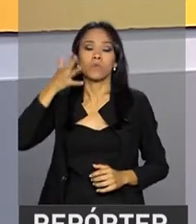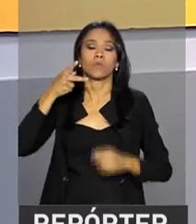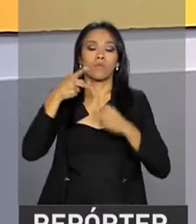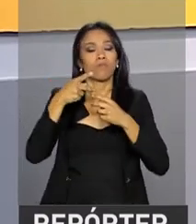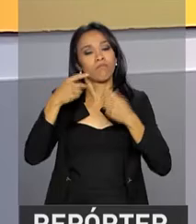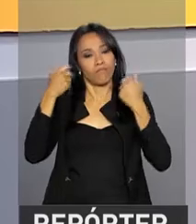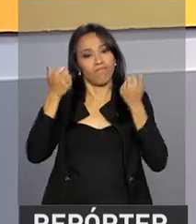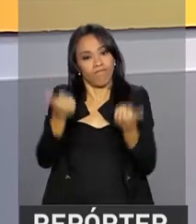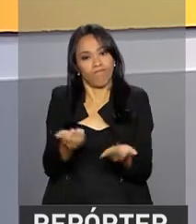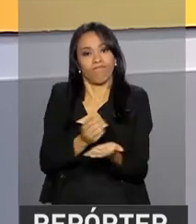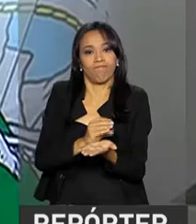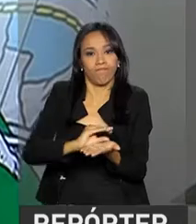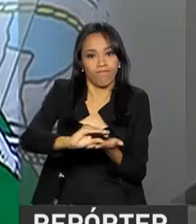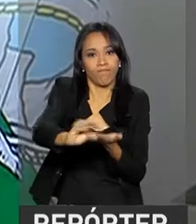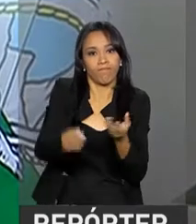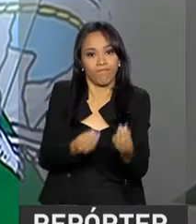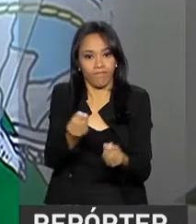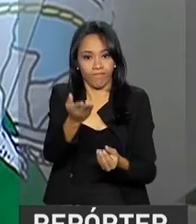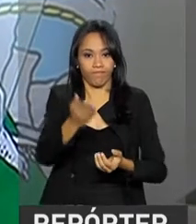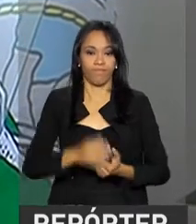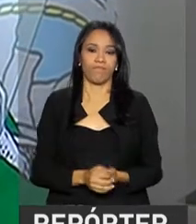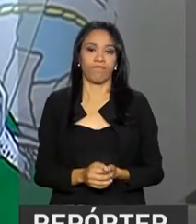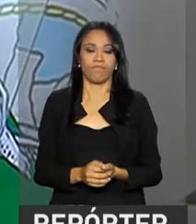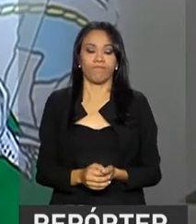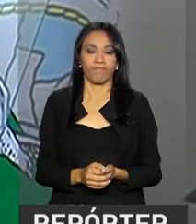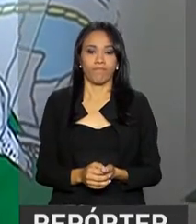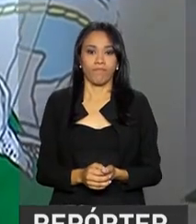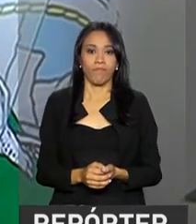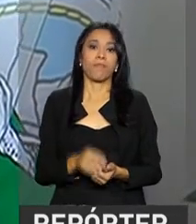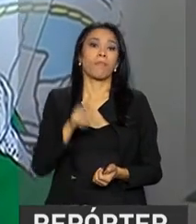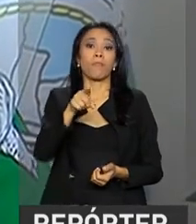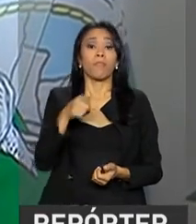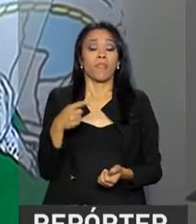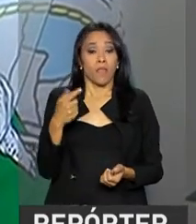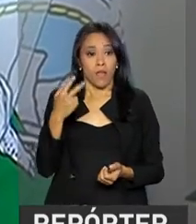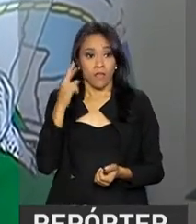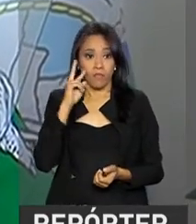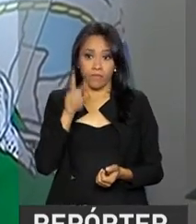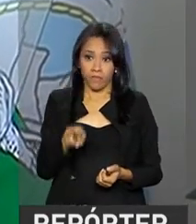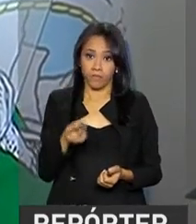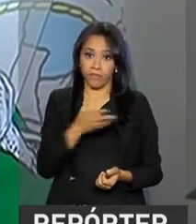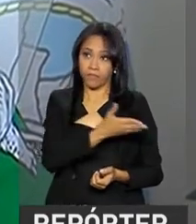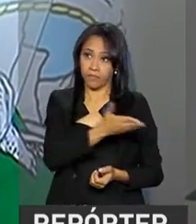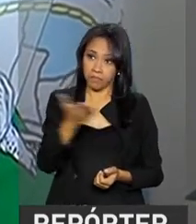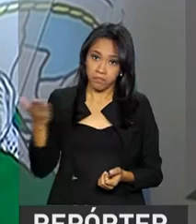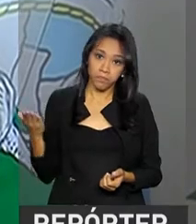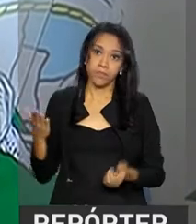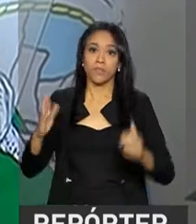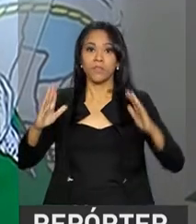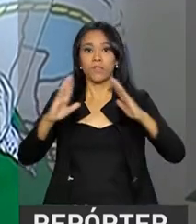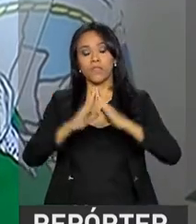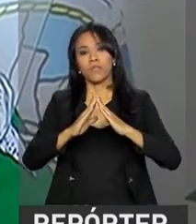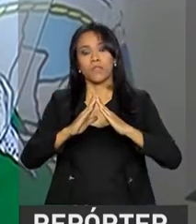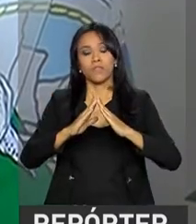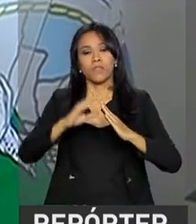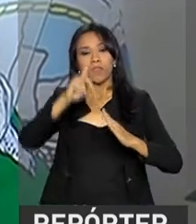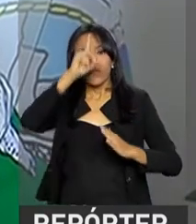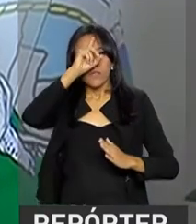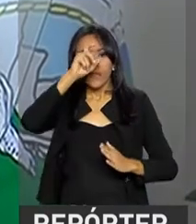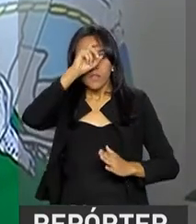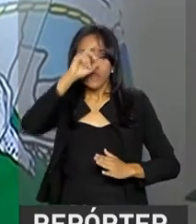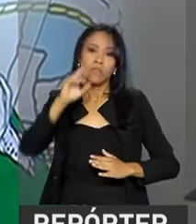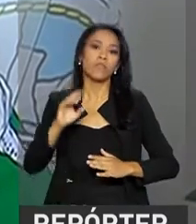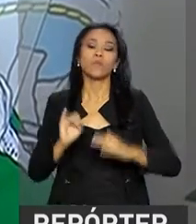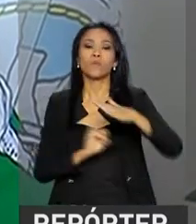população a prestigiar o instituto do cérebro significa aumentar as verbas